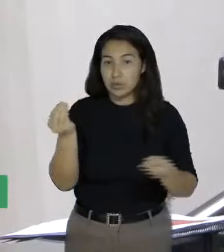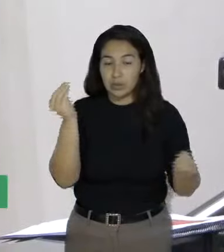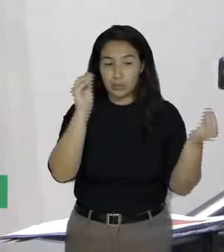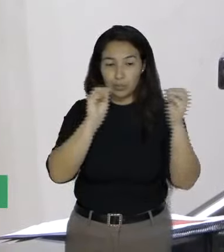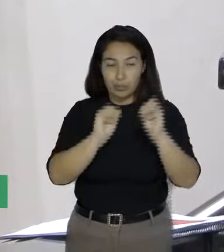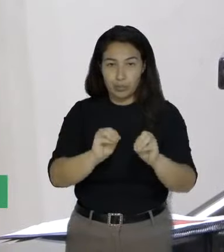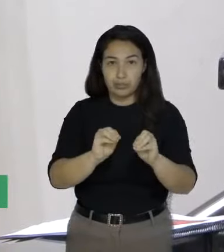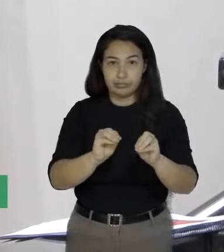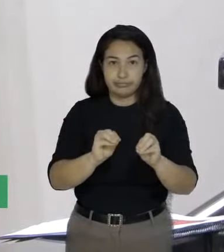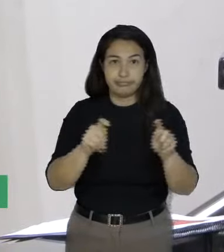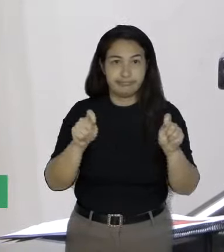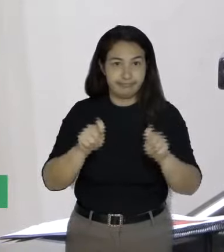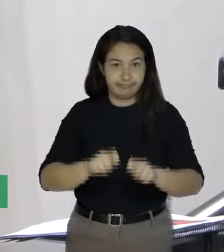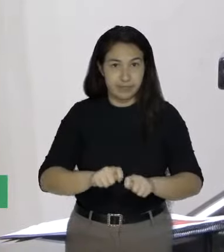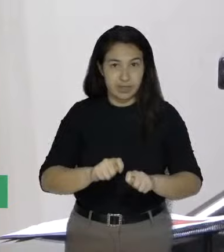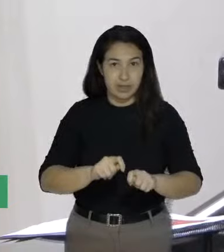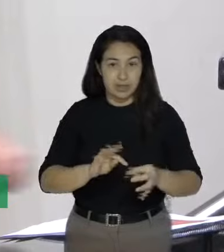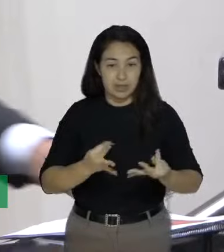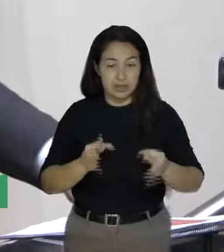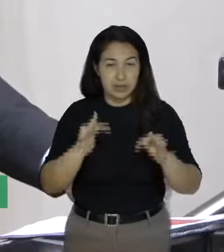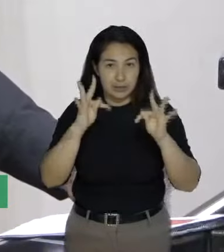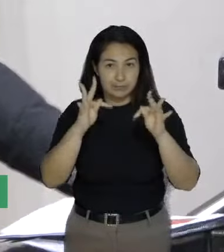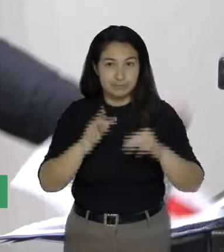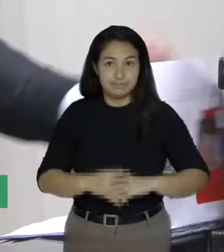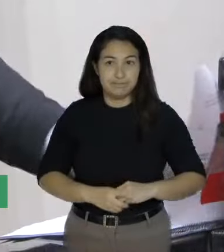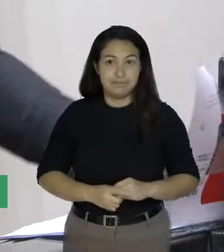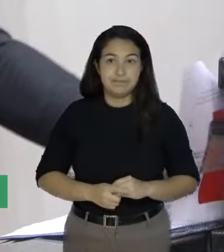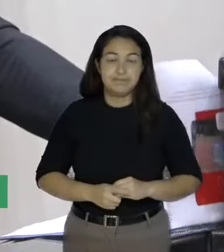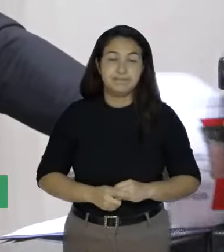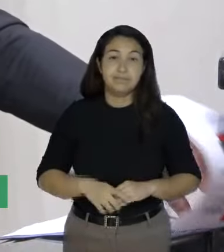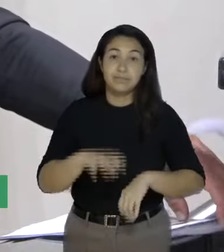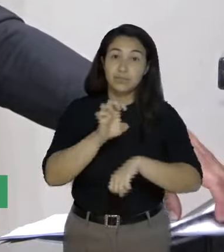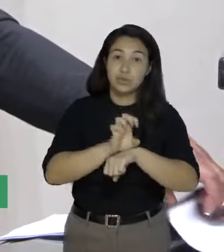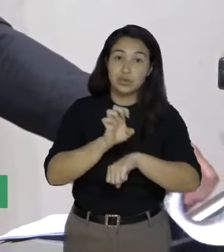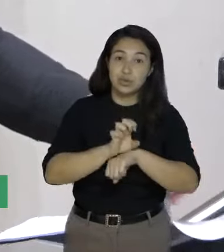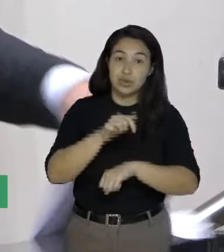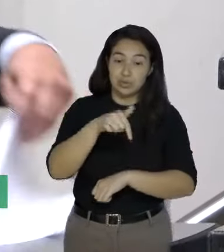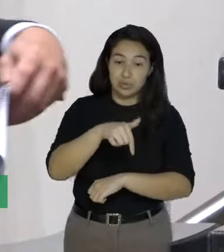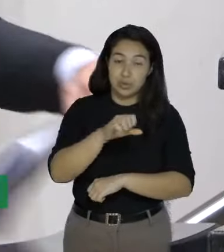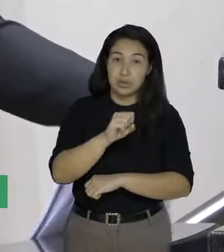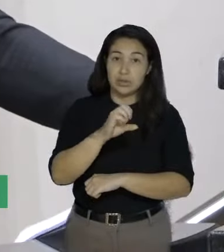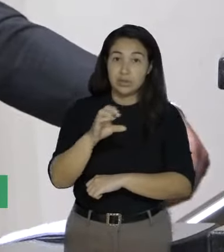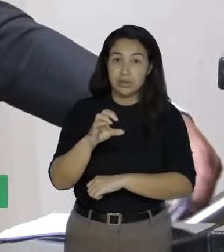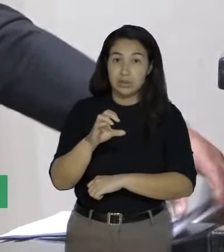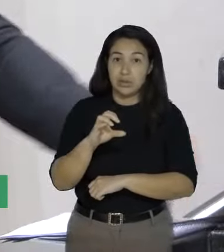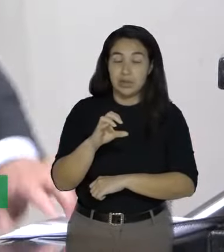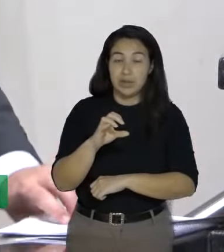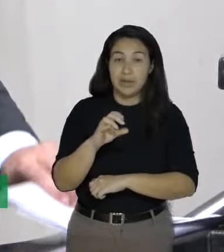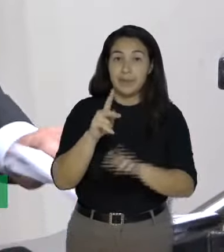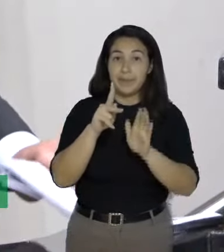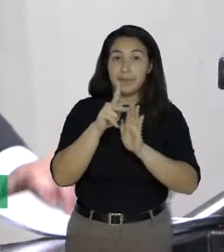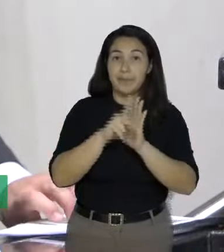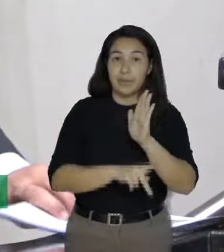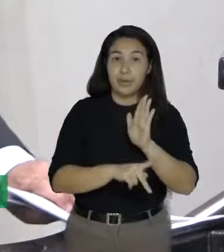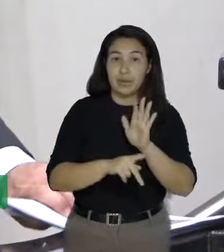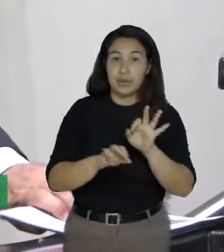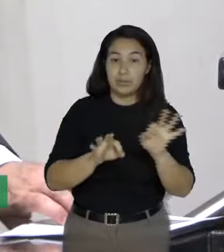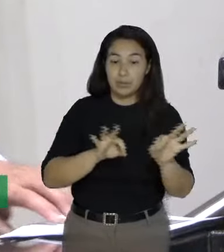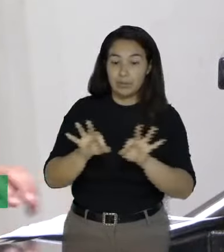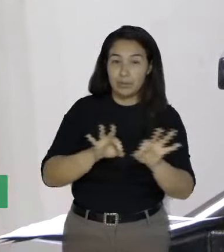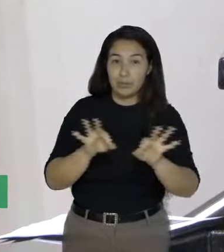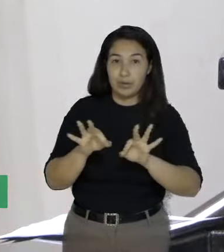aplicações tecnológicas destaco aqui o programa desenvolvido em parceria com Associação